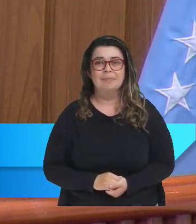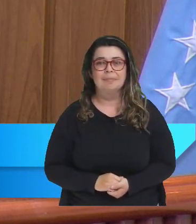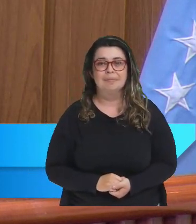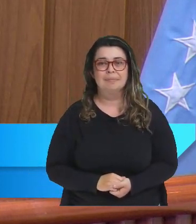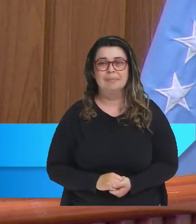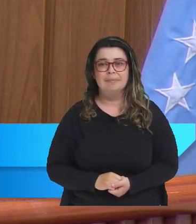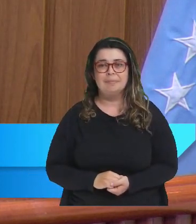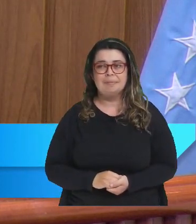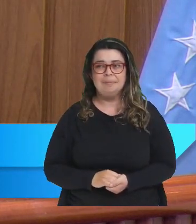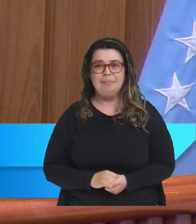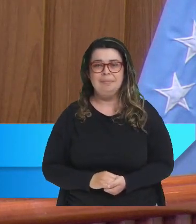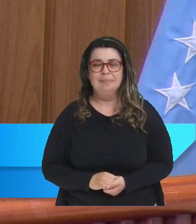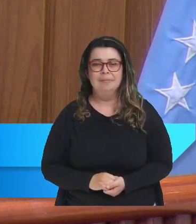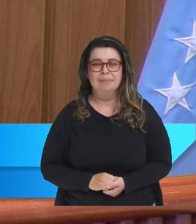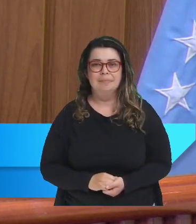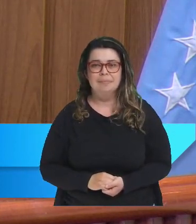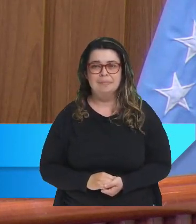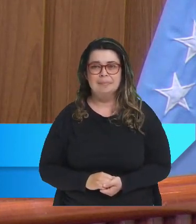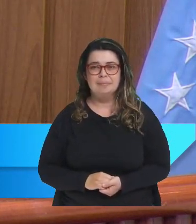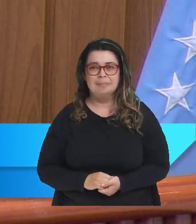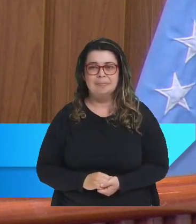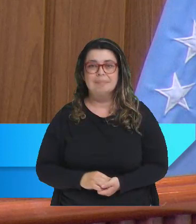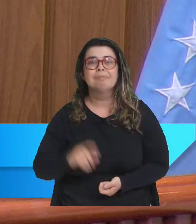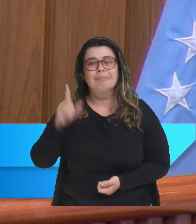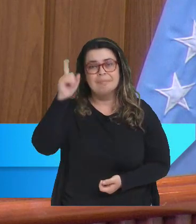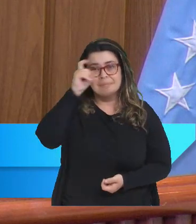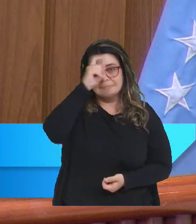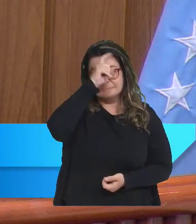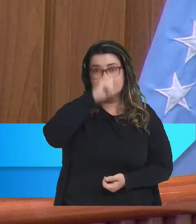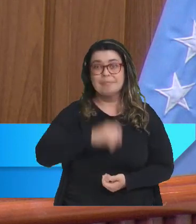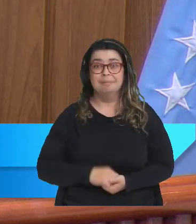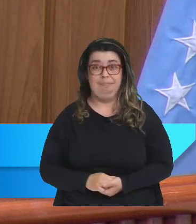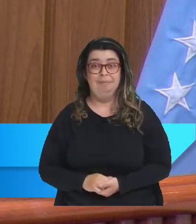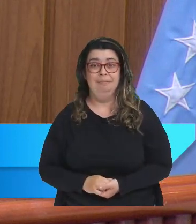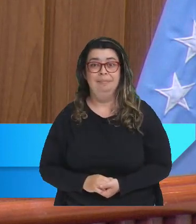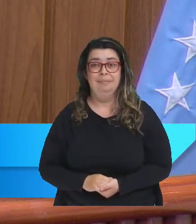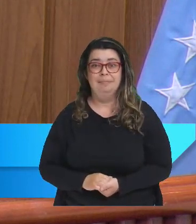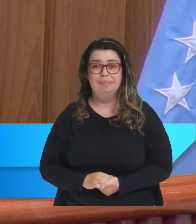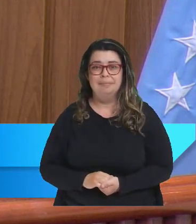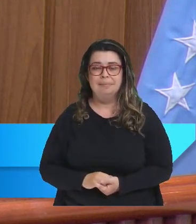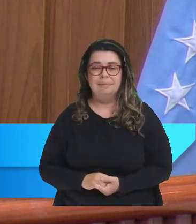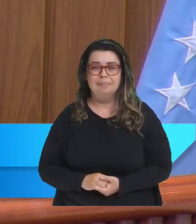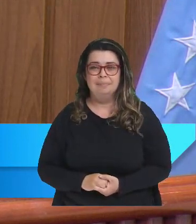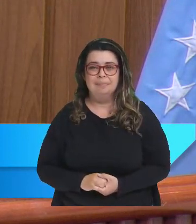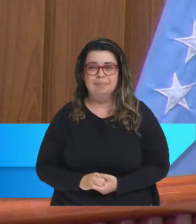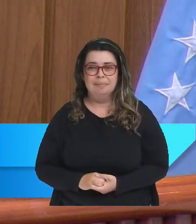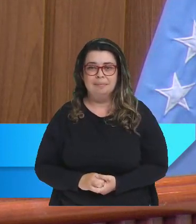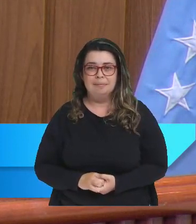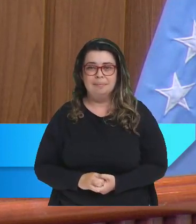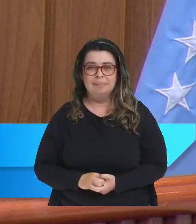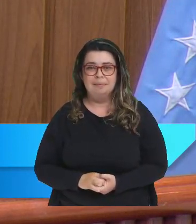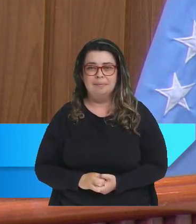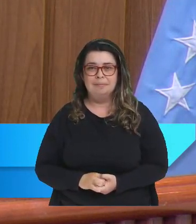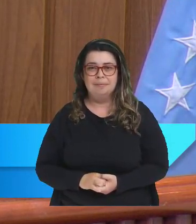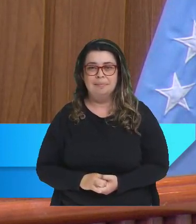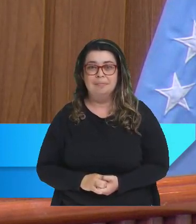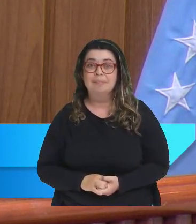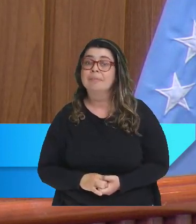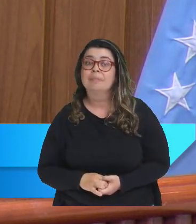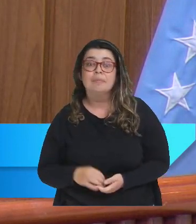considerar, é difícil você colocar ele para poder todos verem o teu